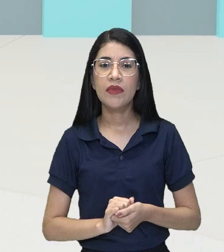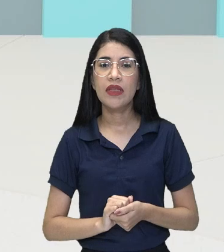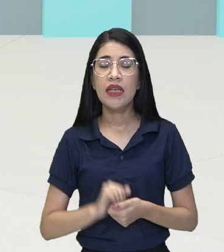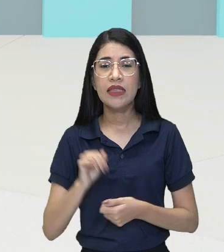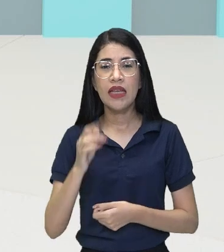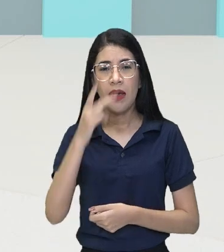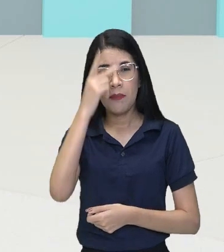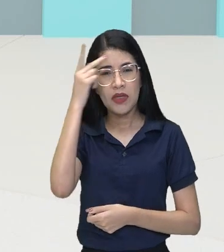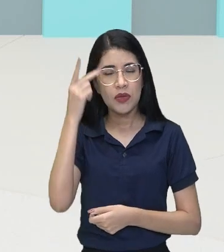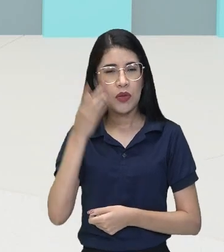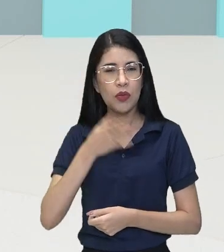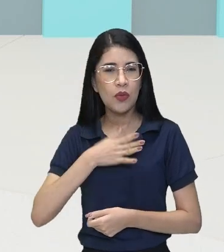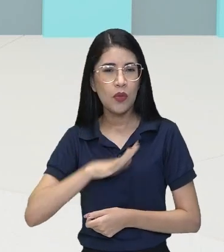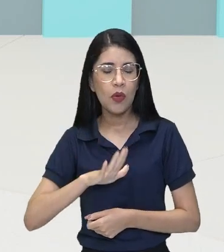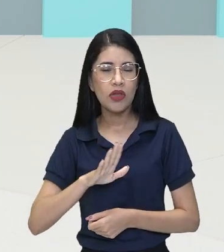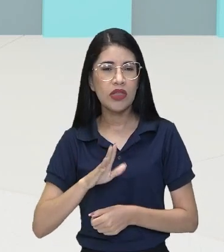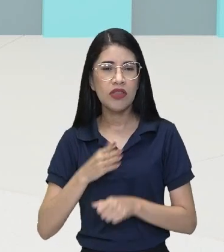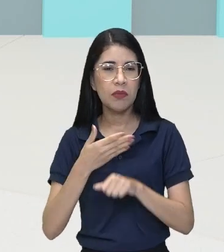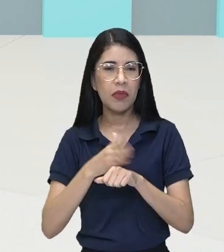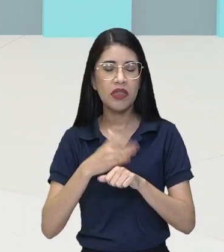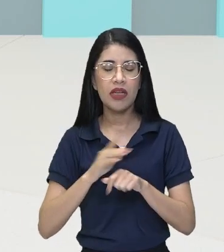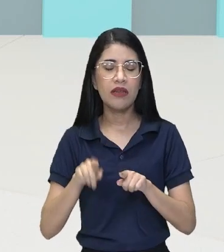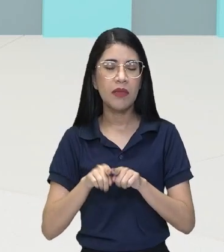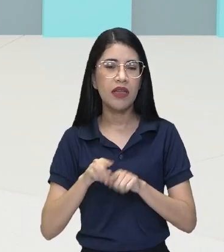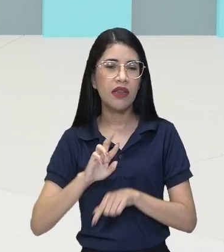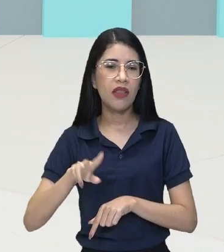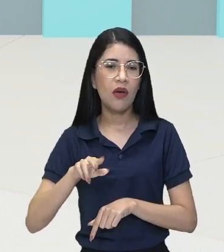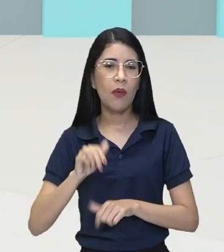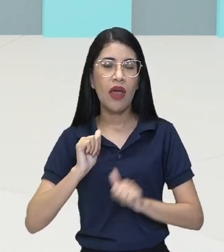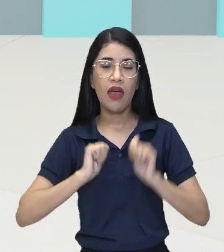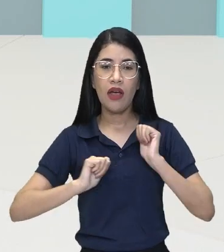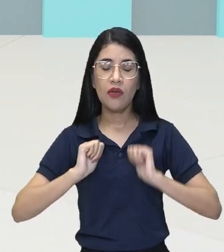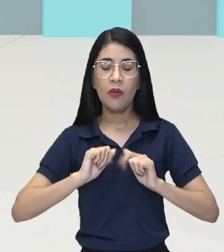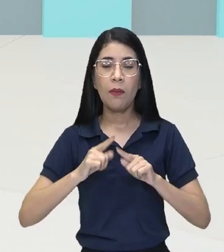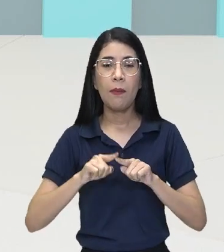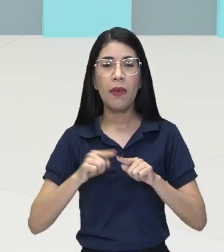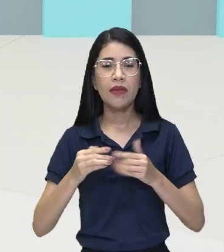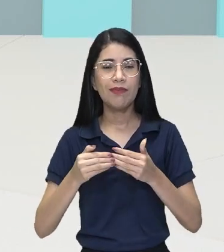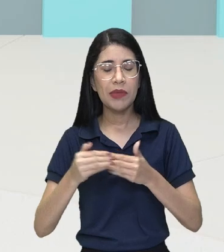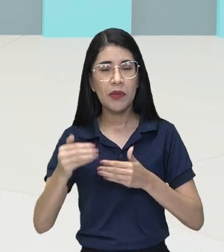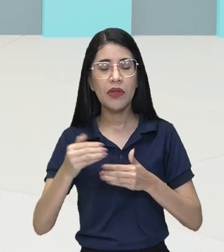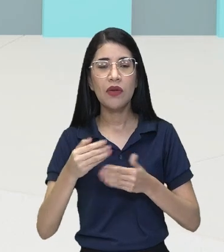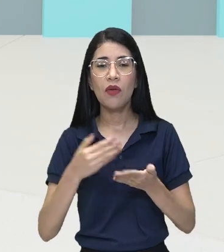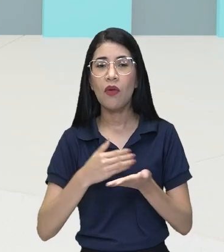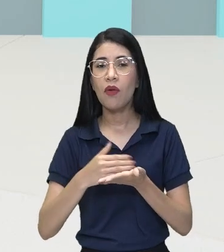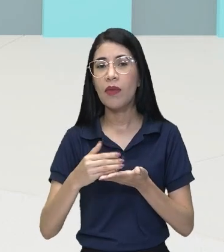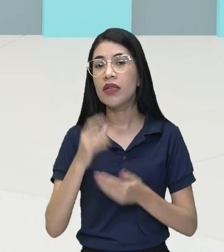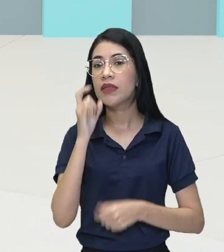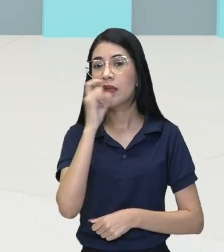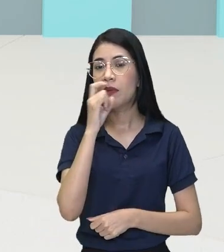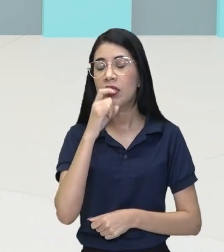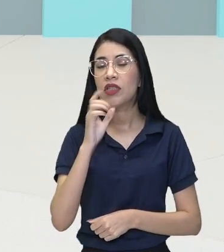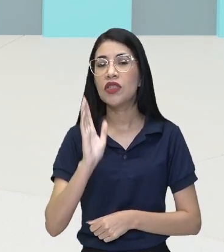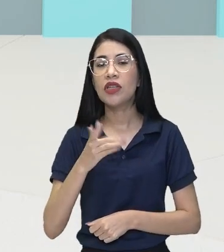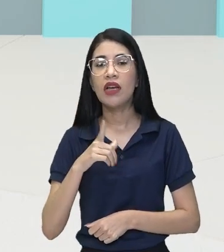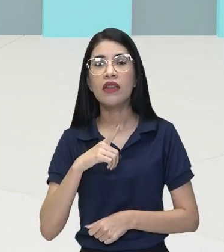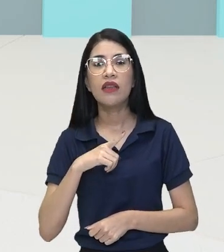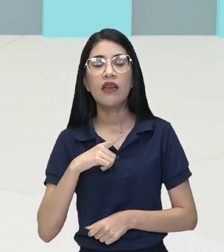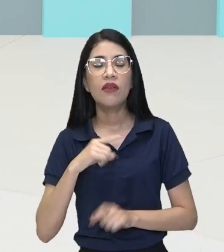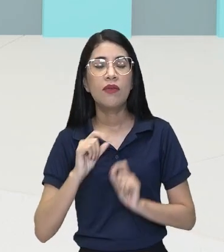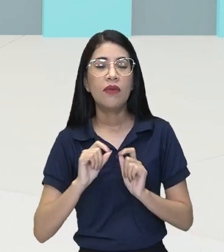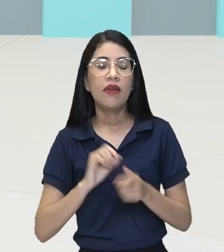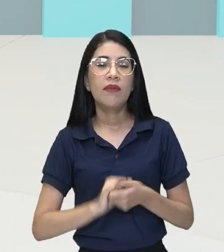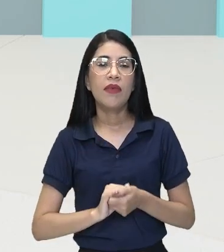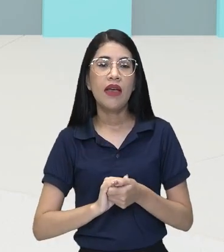não faz, quem não é um ator, mas no momento que ele conta uma mentira, ele está fazendo o quê? Ele está fazendo que a